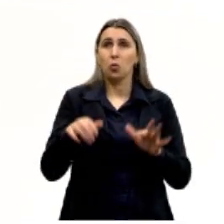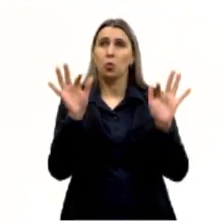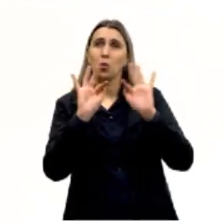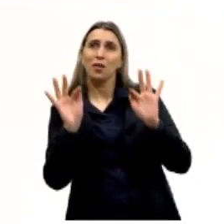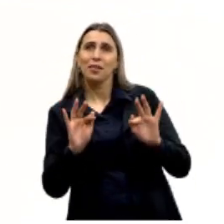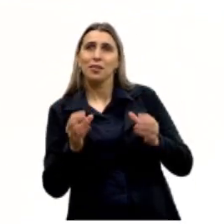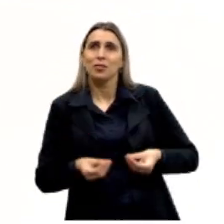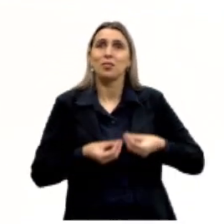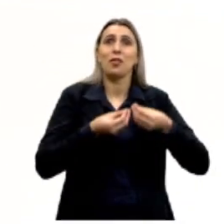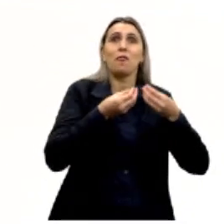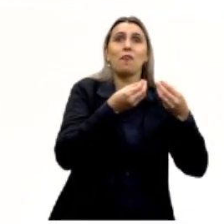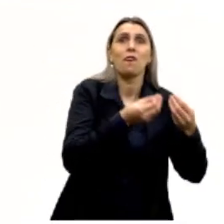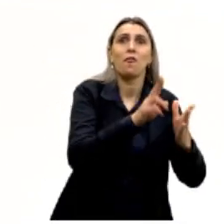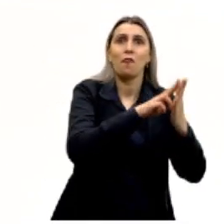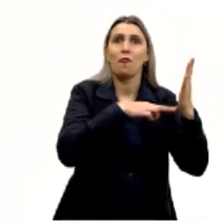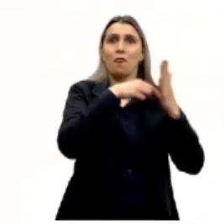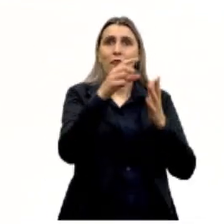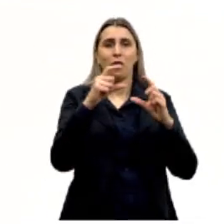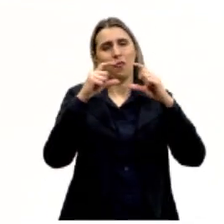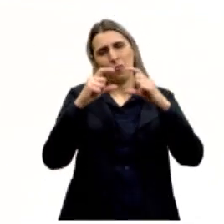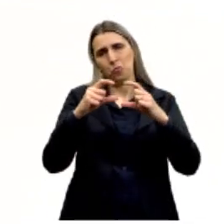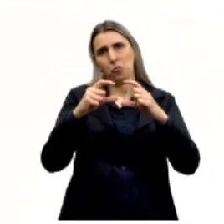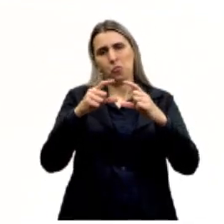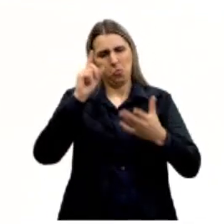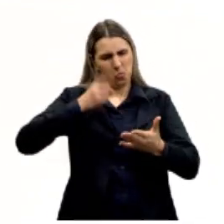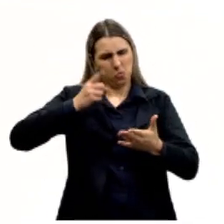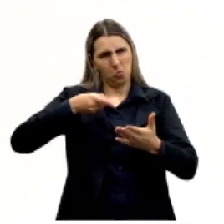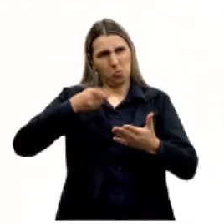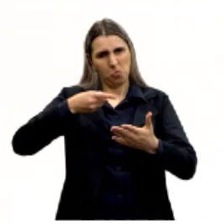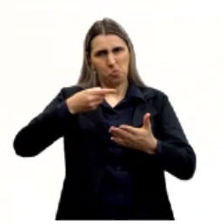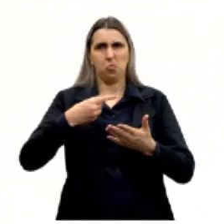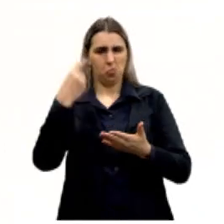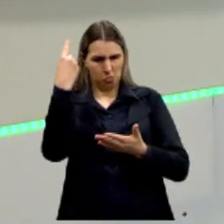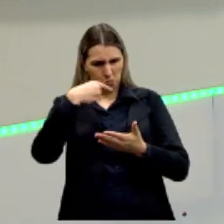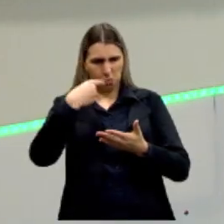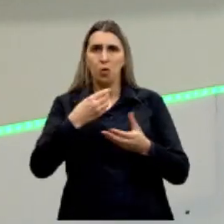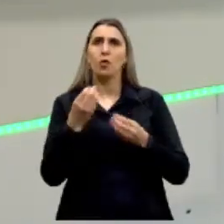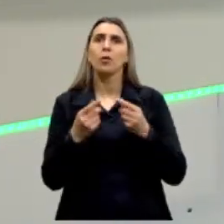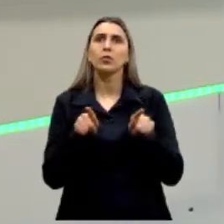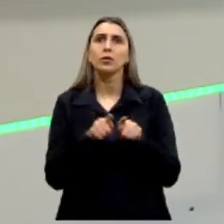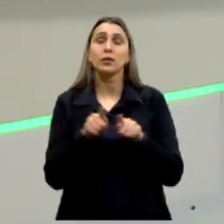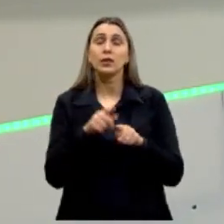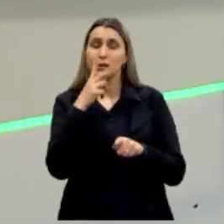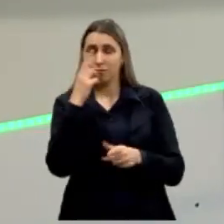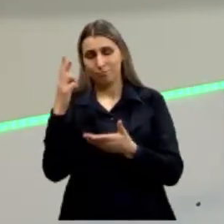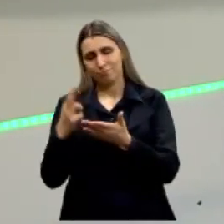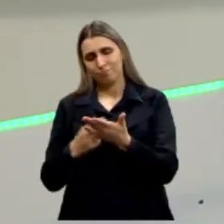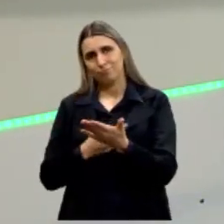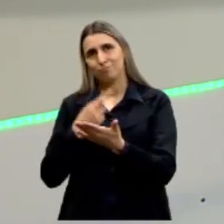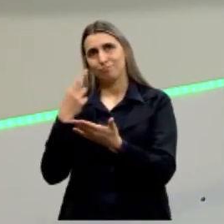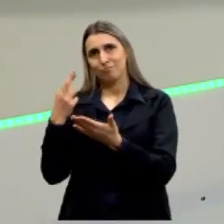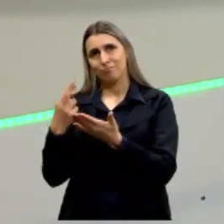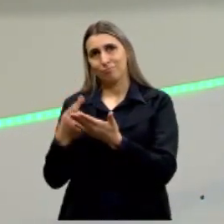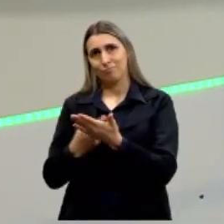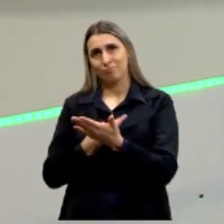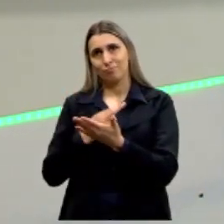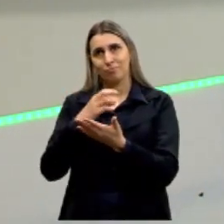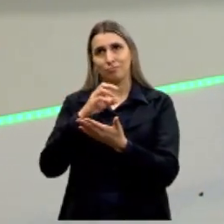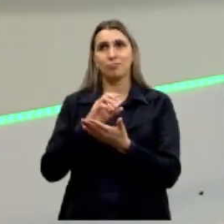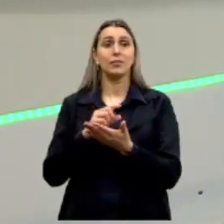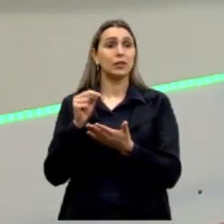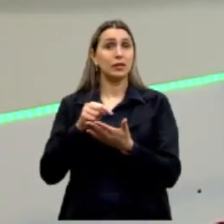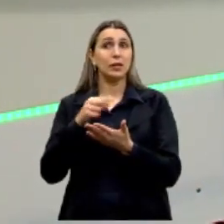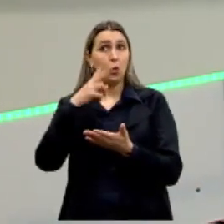devoluções de obras e bilhetinhos ofensivos assim como na revista klaxon